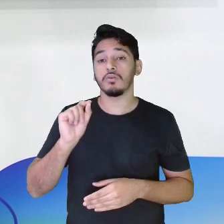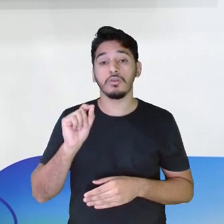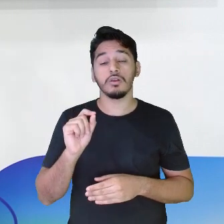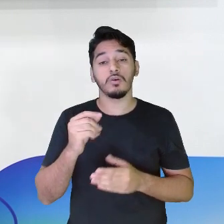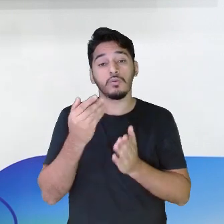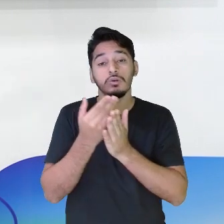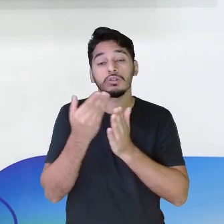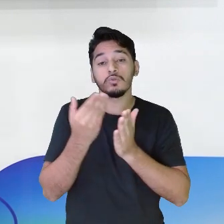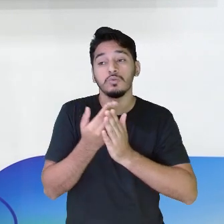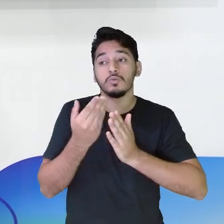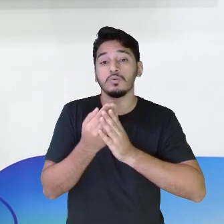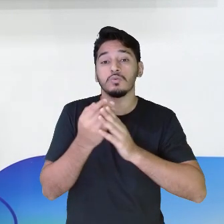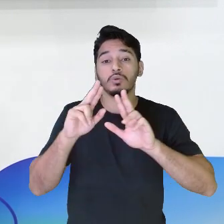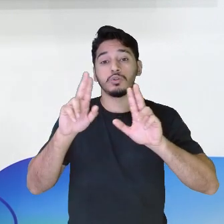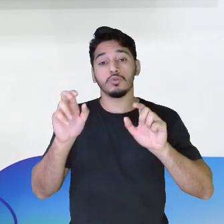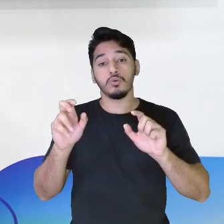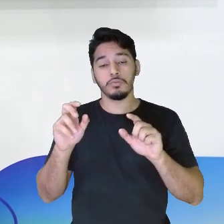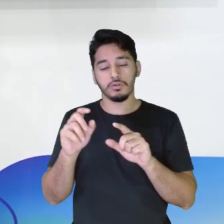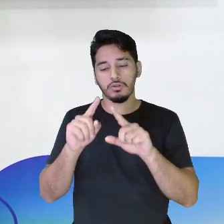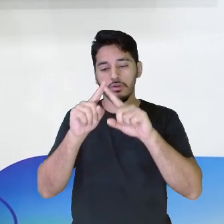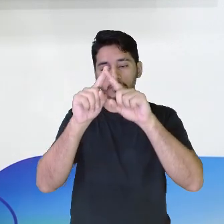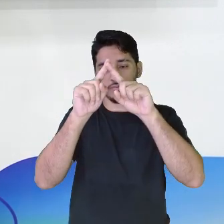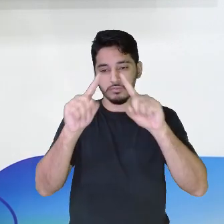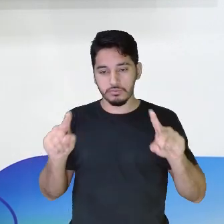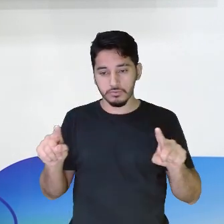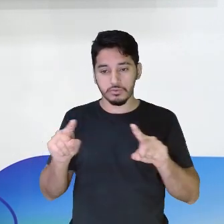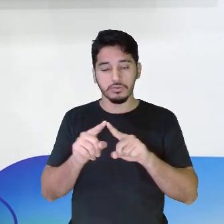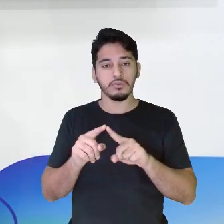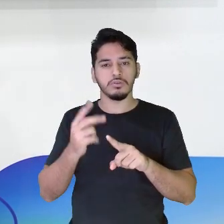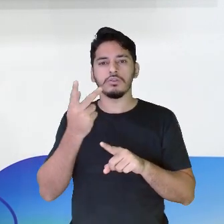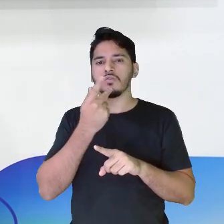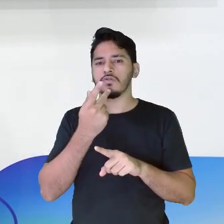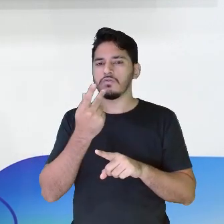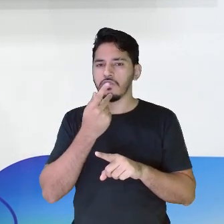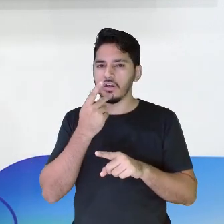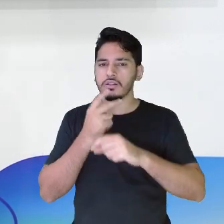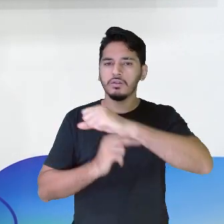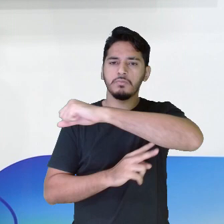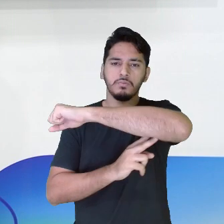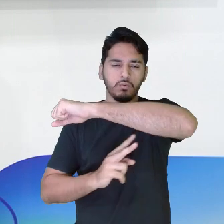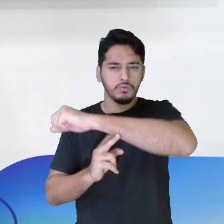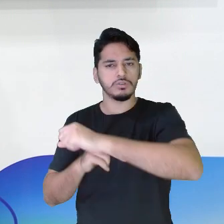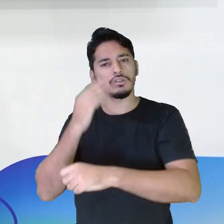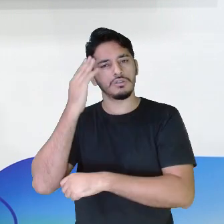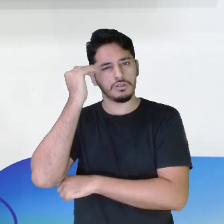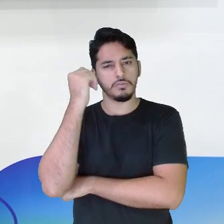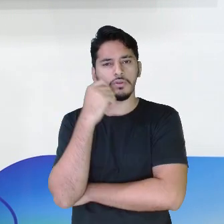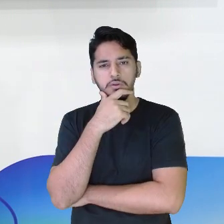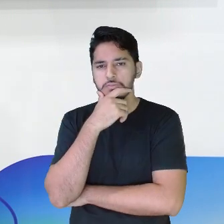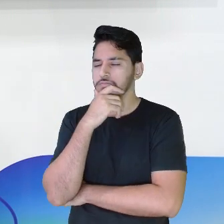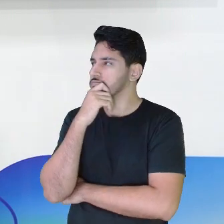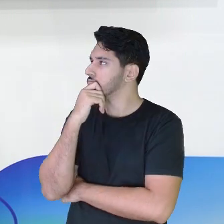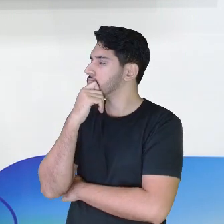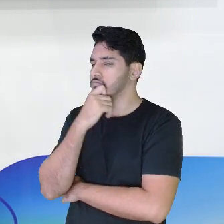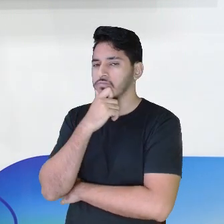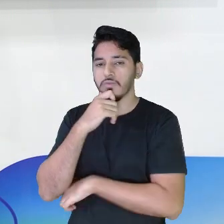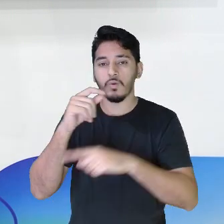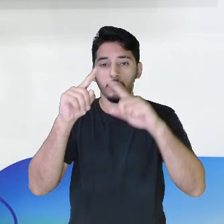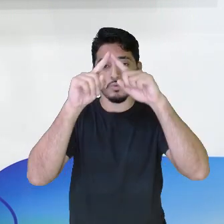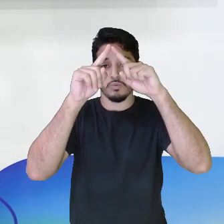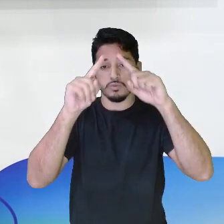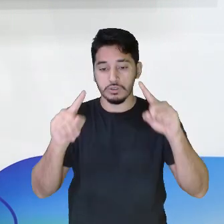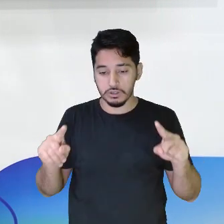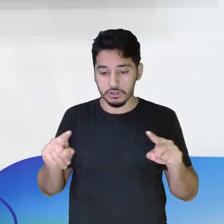um estudo sobre triângulos quando a gente fala de ponte. Vocês sabiam disso? O triângulo é uma